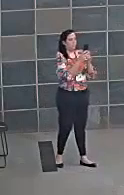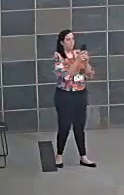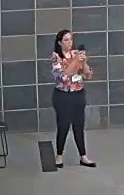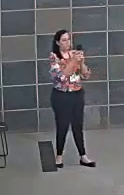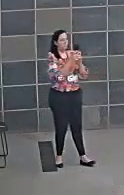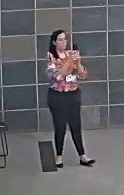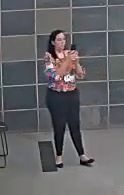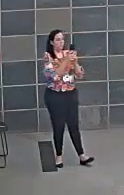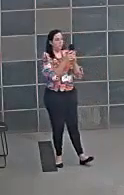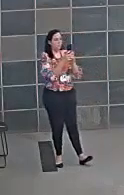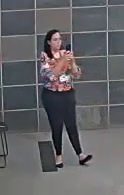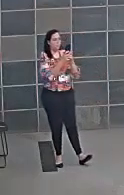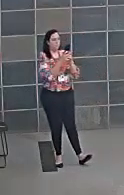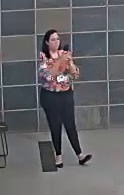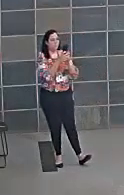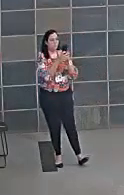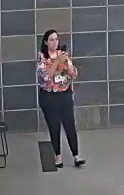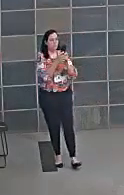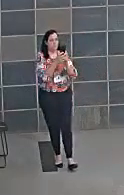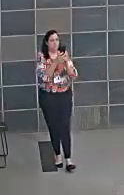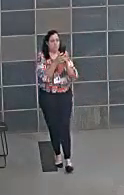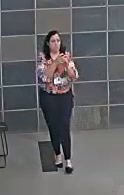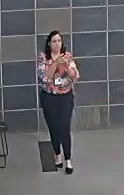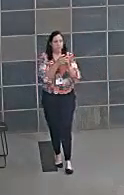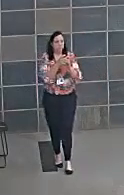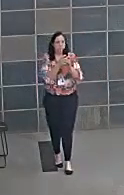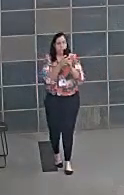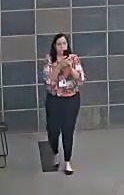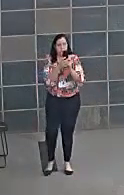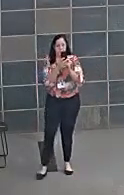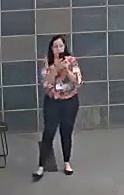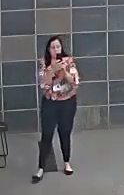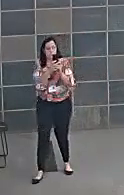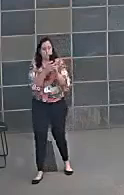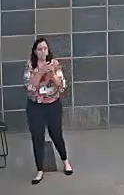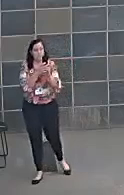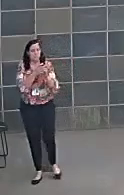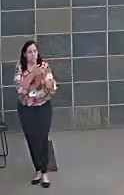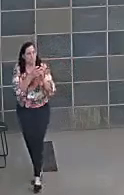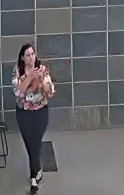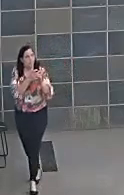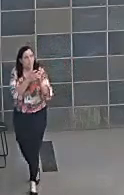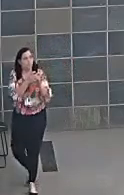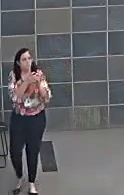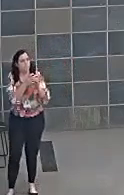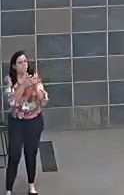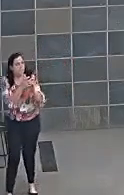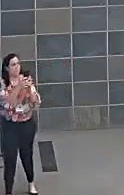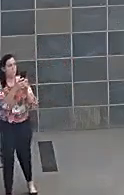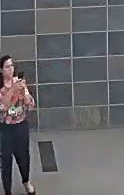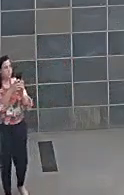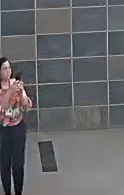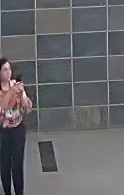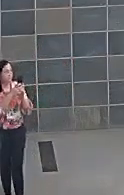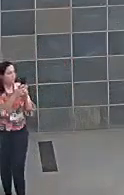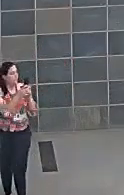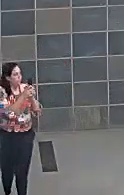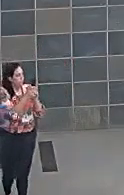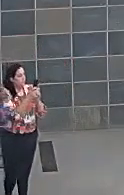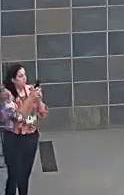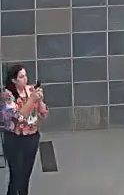retorne imediatamente a emissão dessas carteirinhas até que a gente busque uma solução na lei para que essa